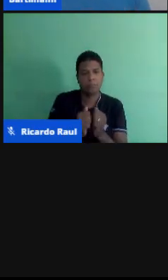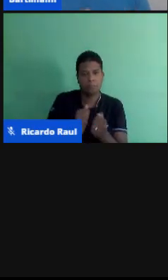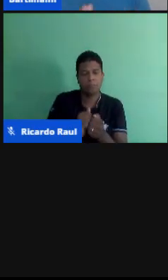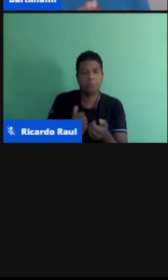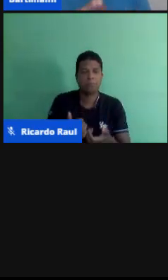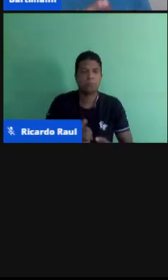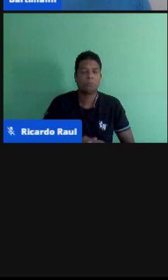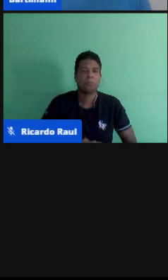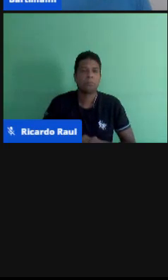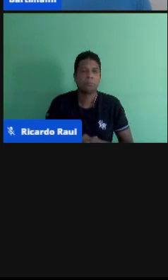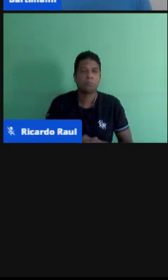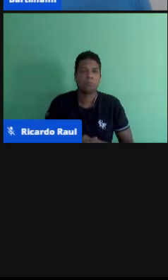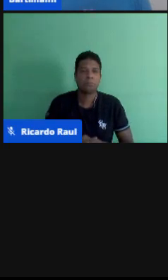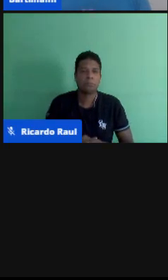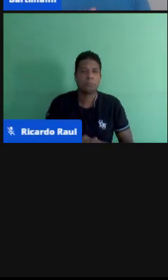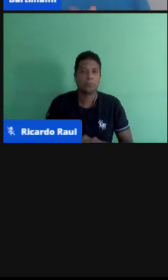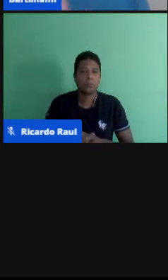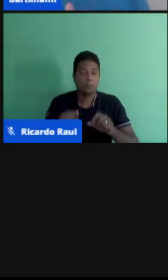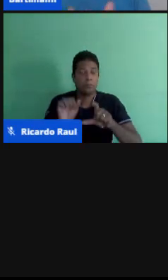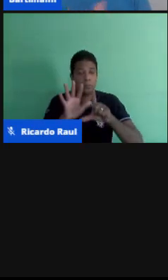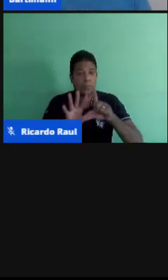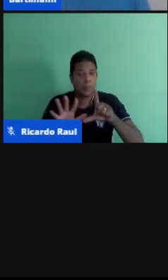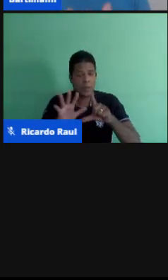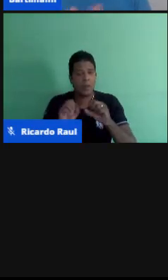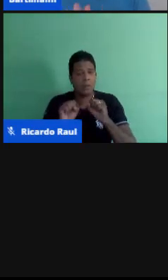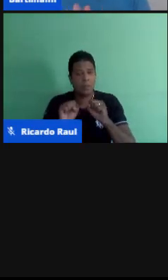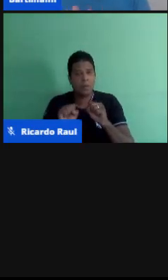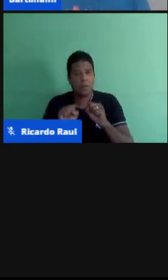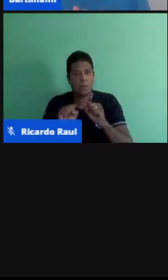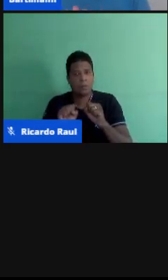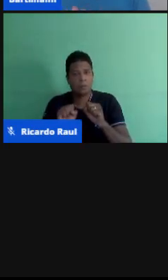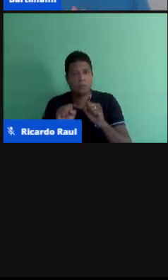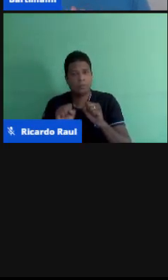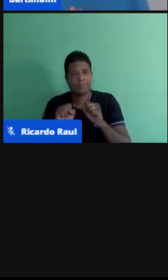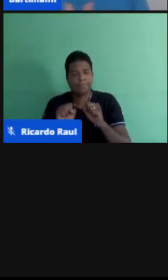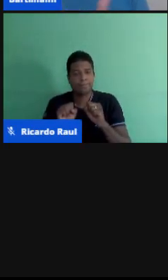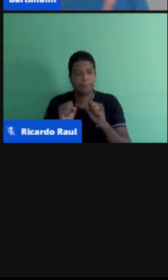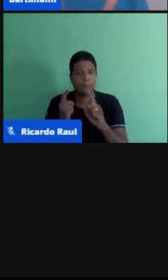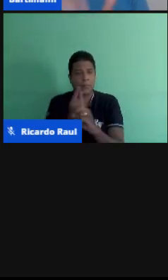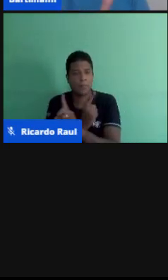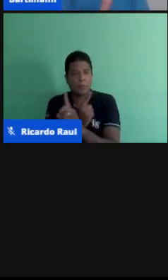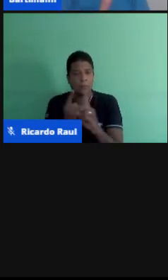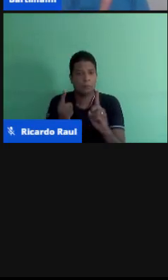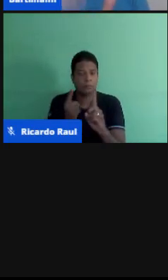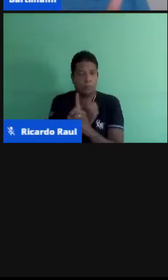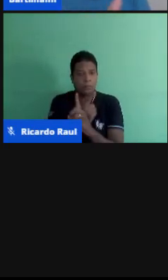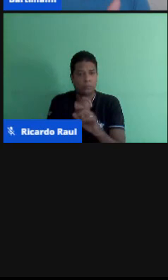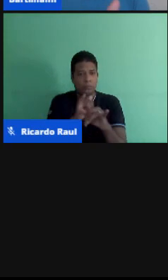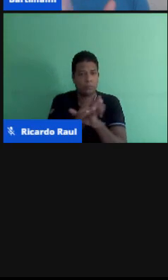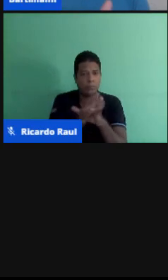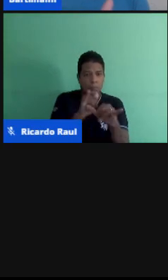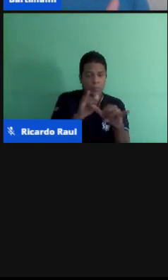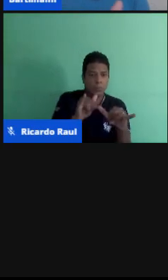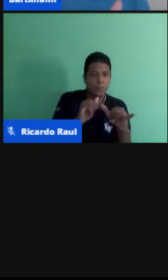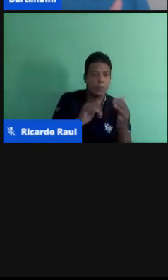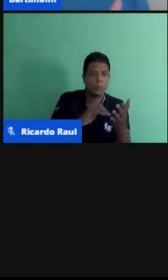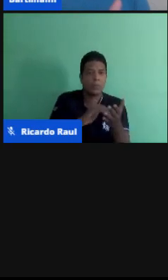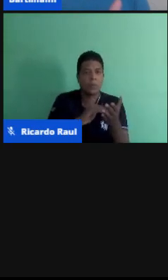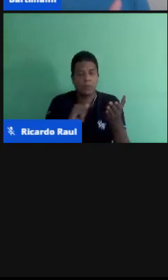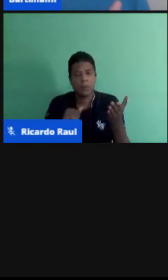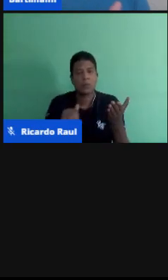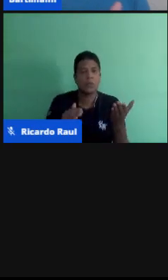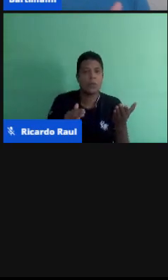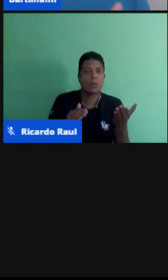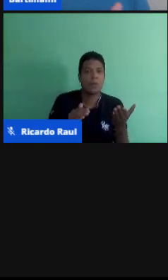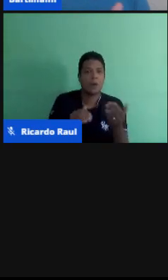necessidade. A plataforma permite que você cruze essas informações, né? Porque ela permite que você tire ali na